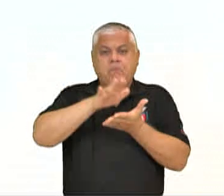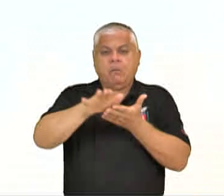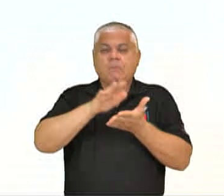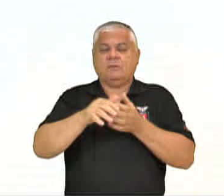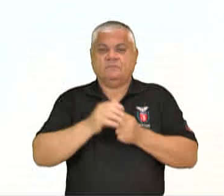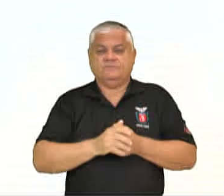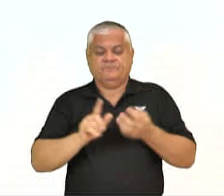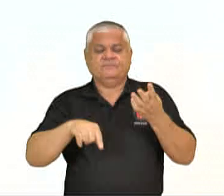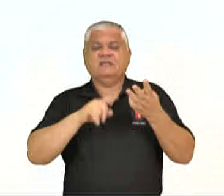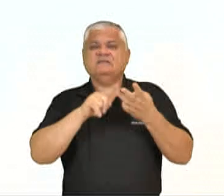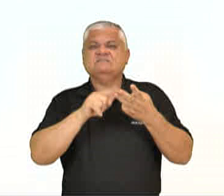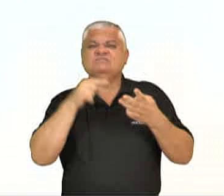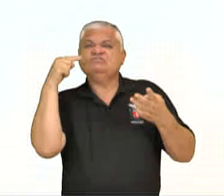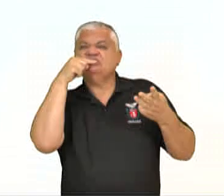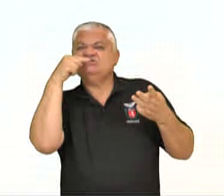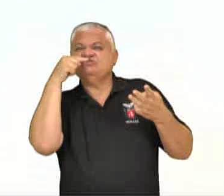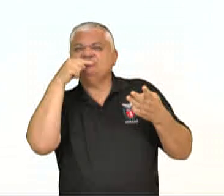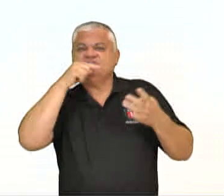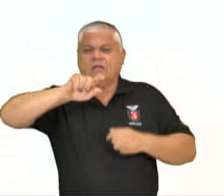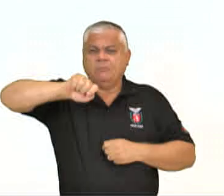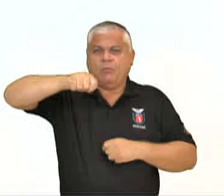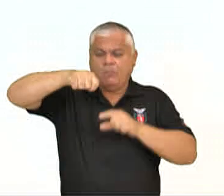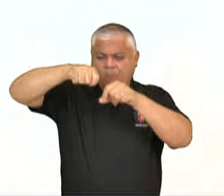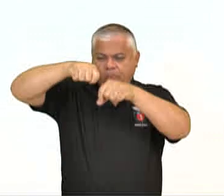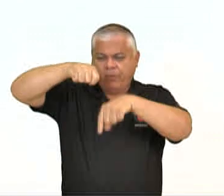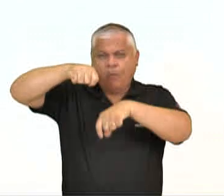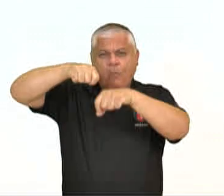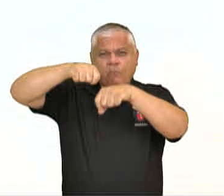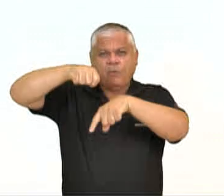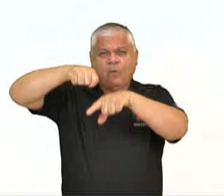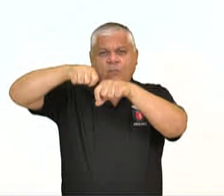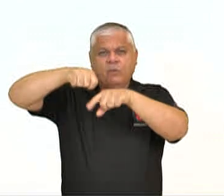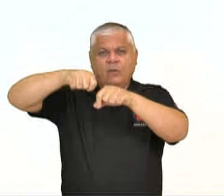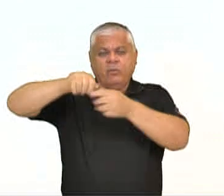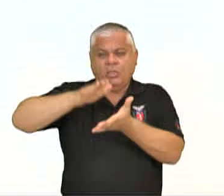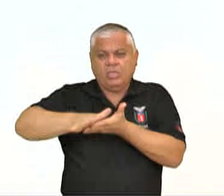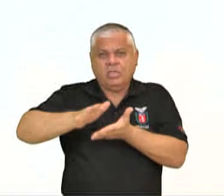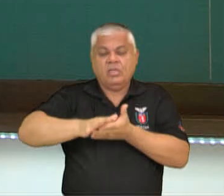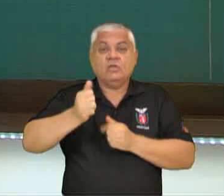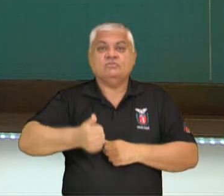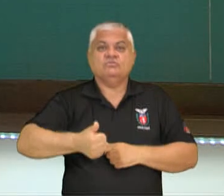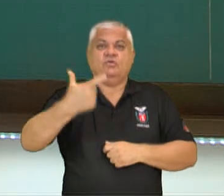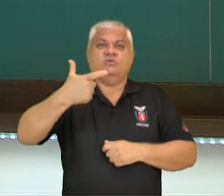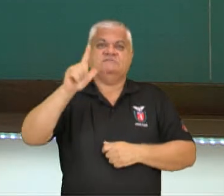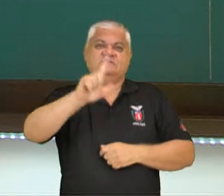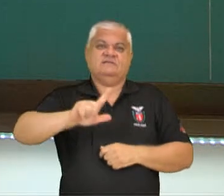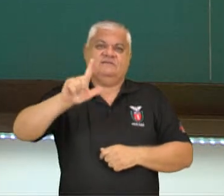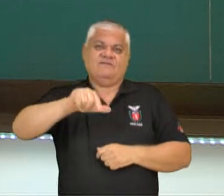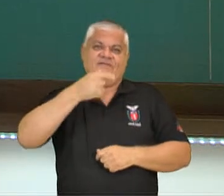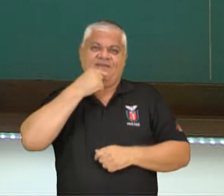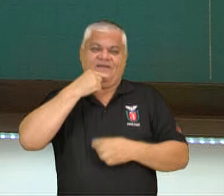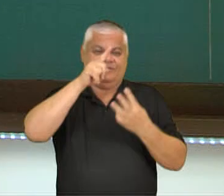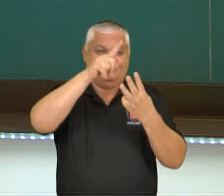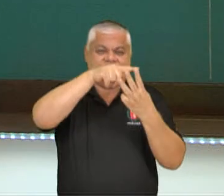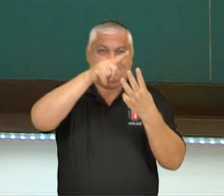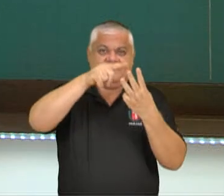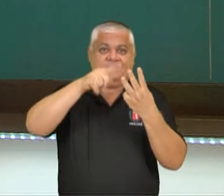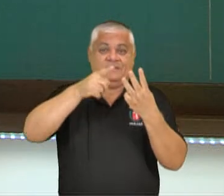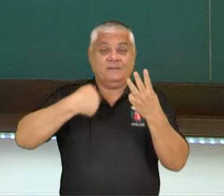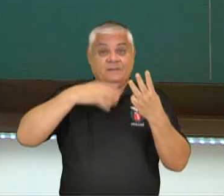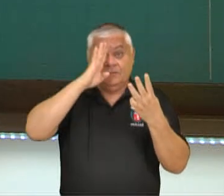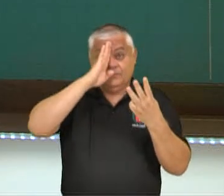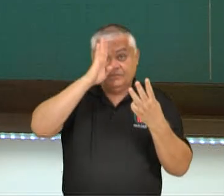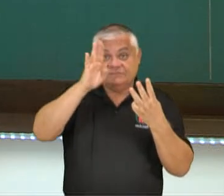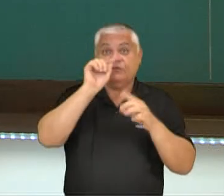minutos com a torneira um pouco aberta já consome 12 litros de água. Então, basicamente, as informações